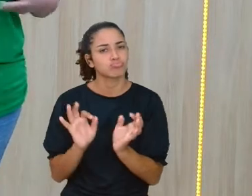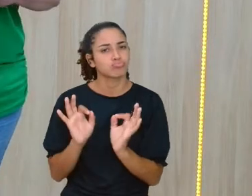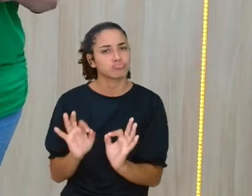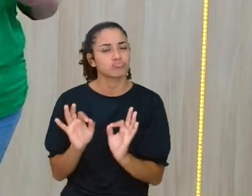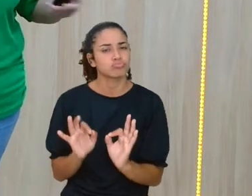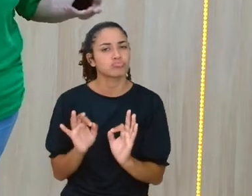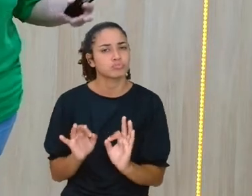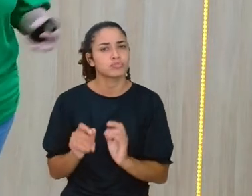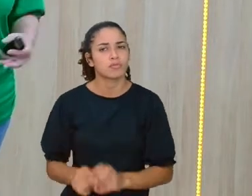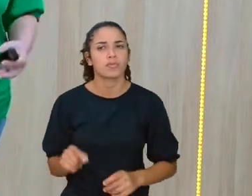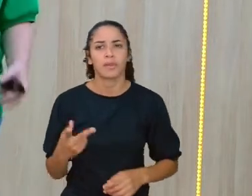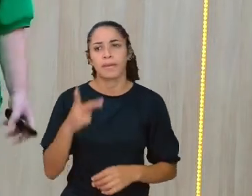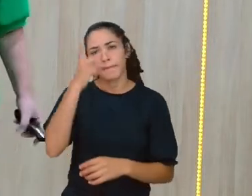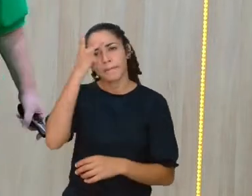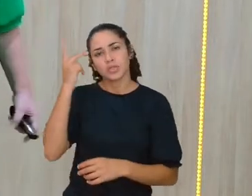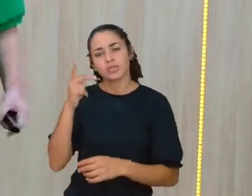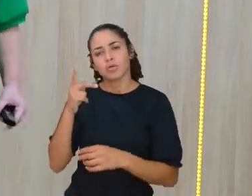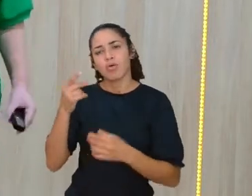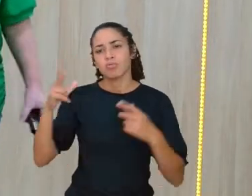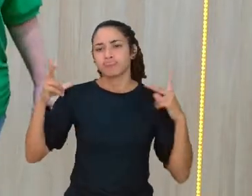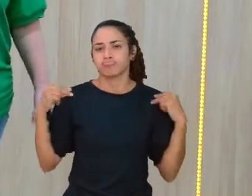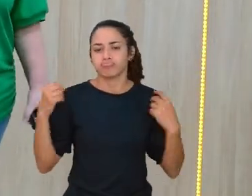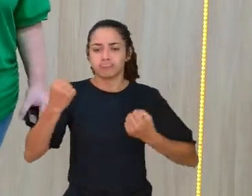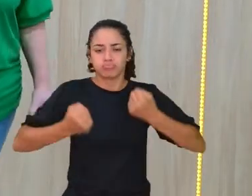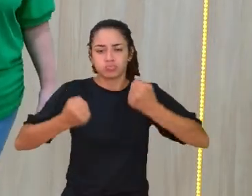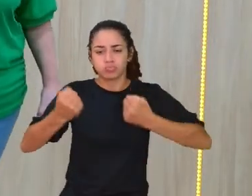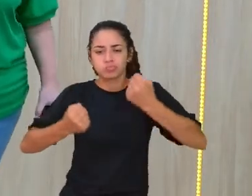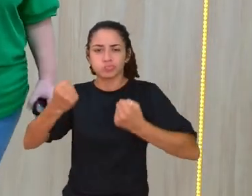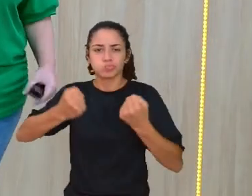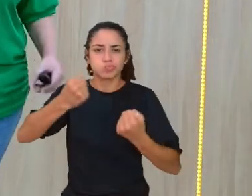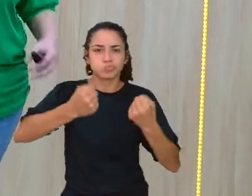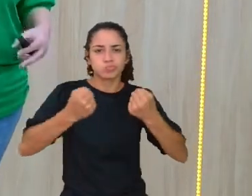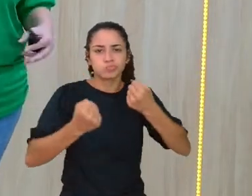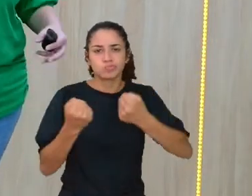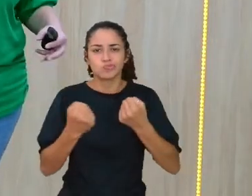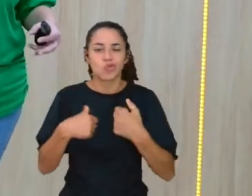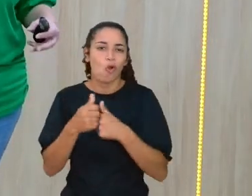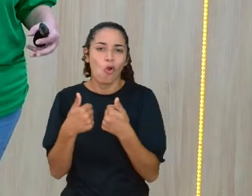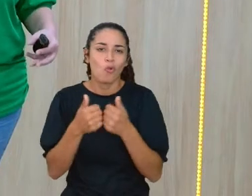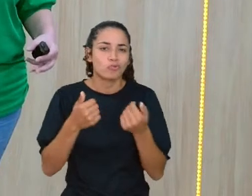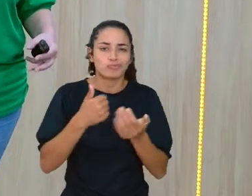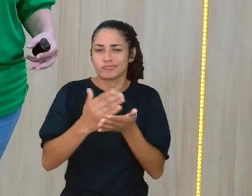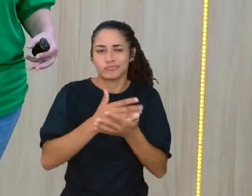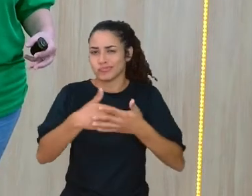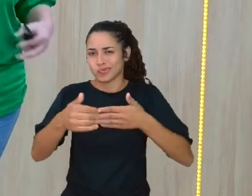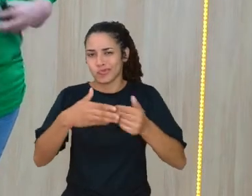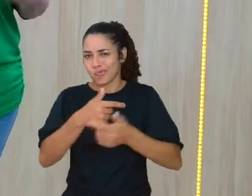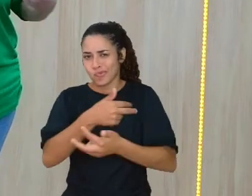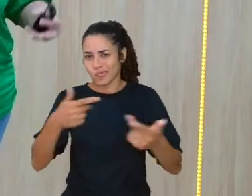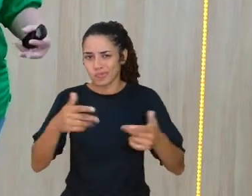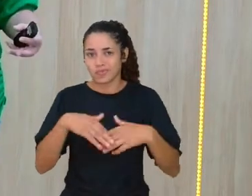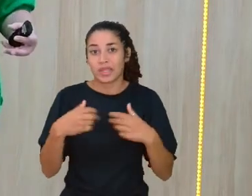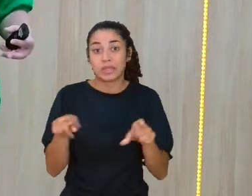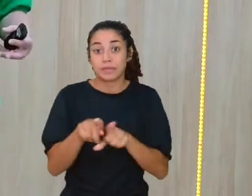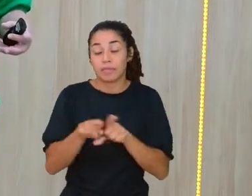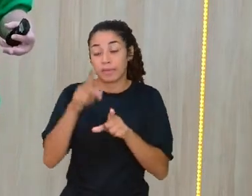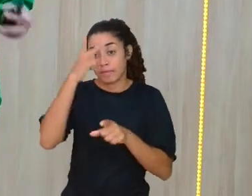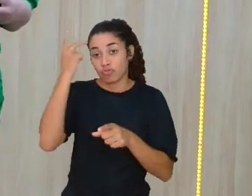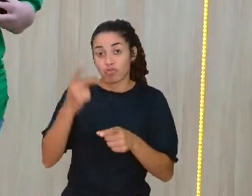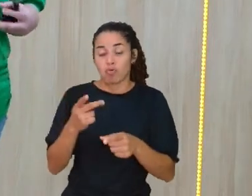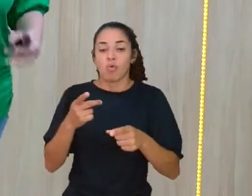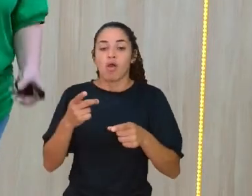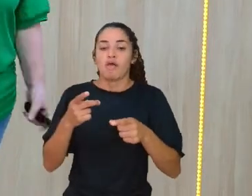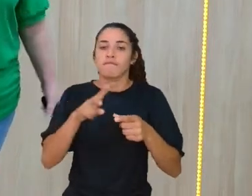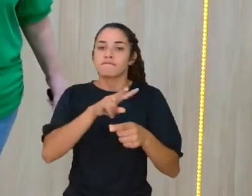faz transporte de passageiros usa muito isso. Mesmo o pessoal que faz entrega, né?